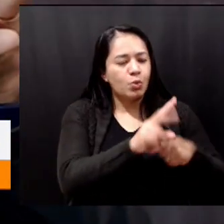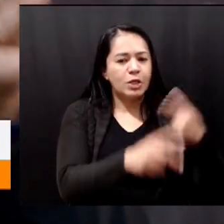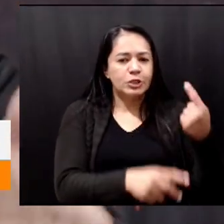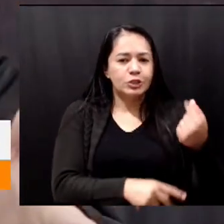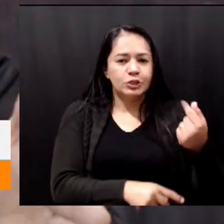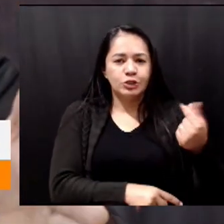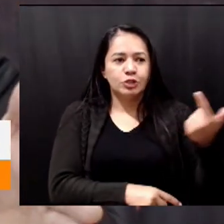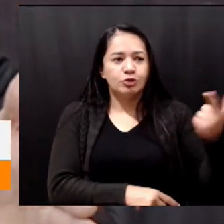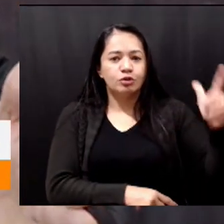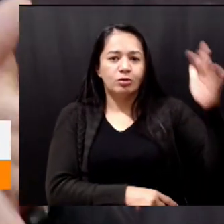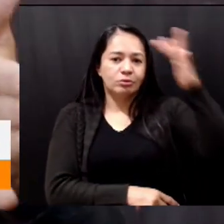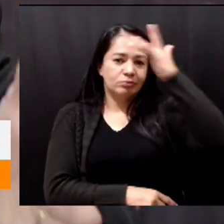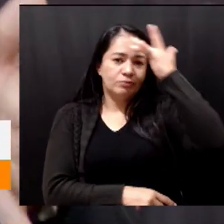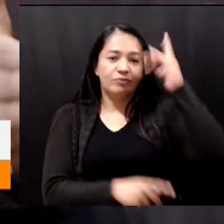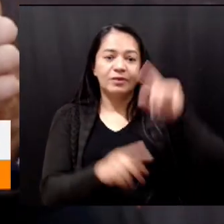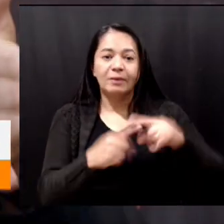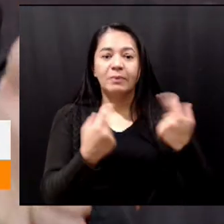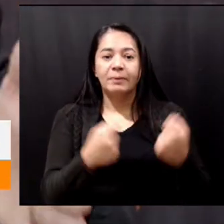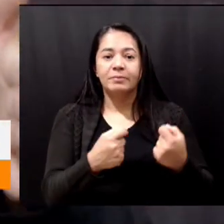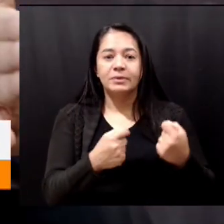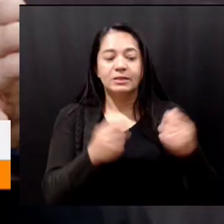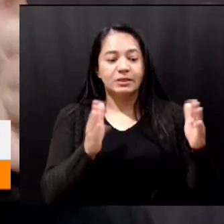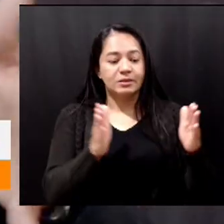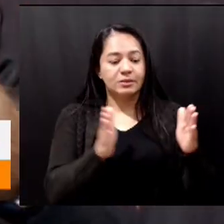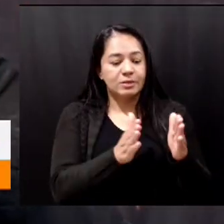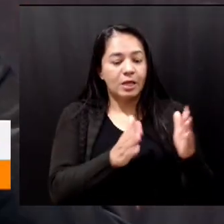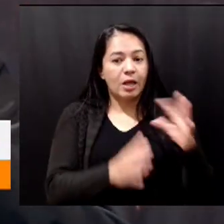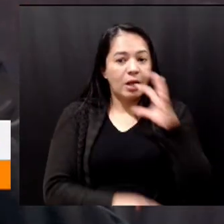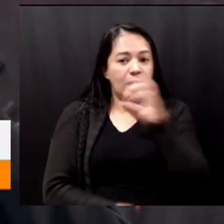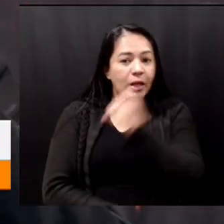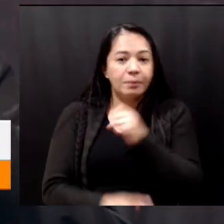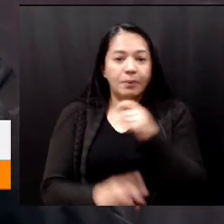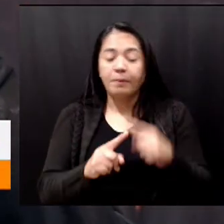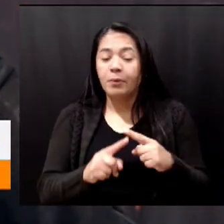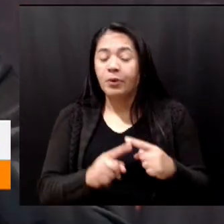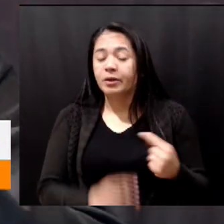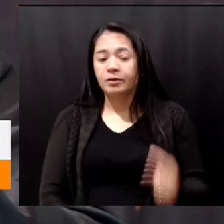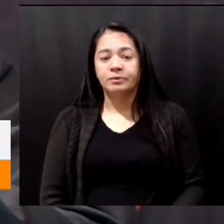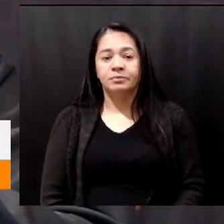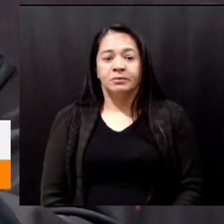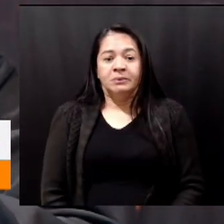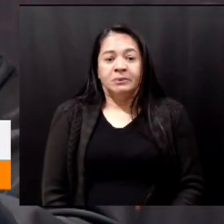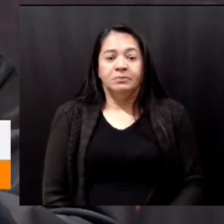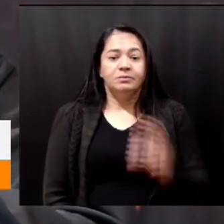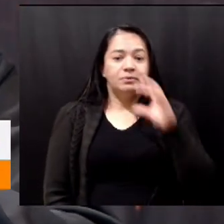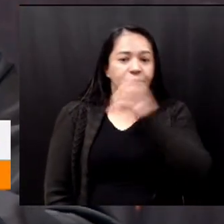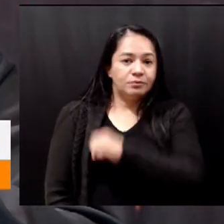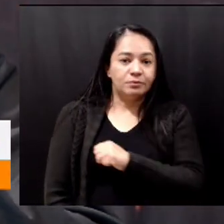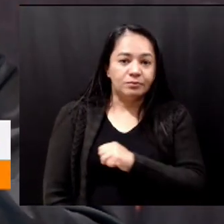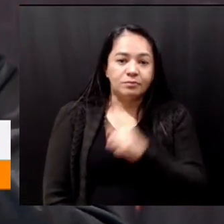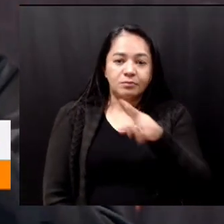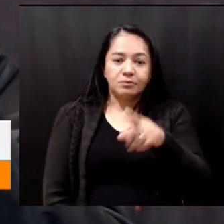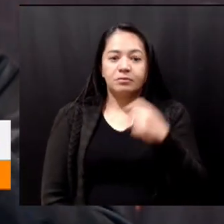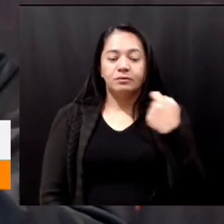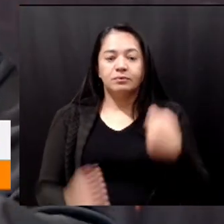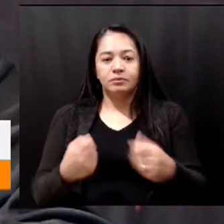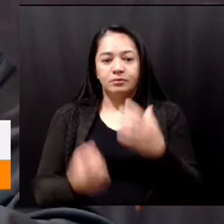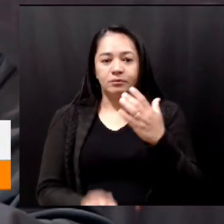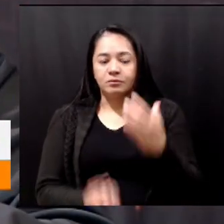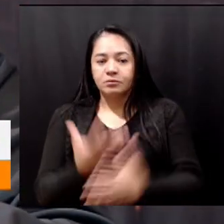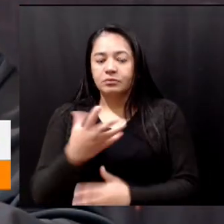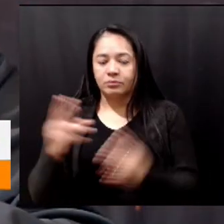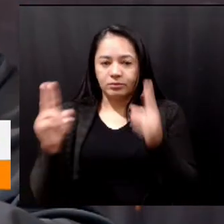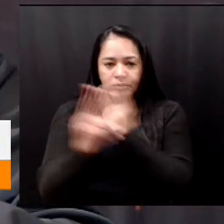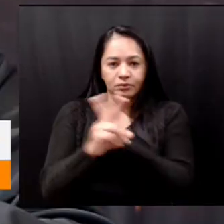tem que ser curta. Por que a ideia é que seja curta? Você tem que criar senso de urgência, senso de risco, o mais